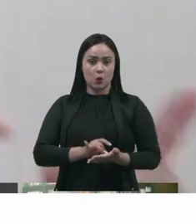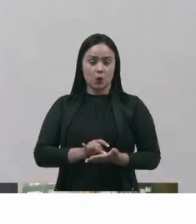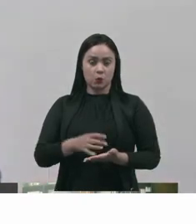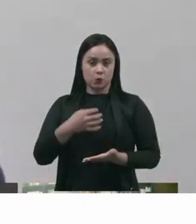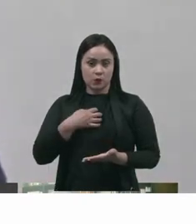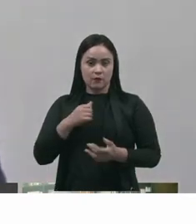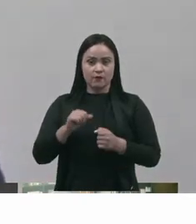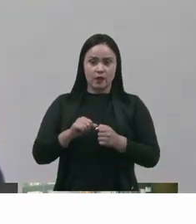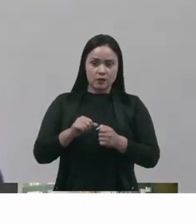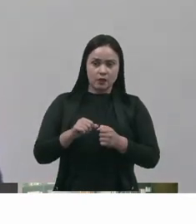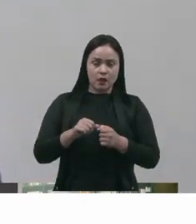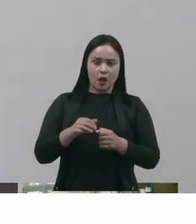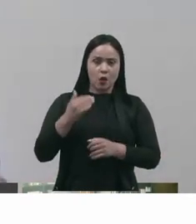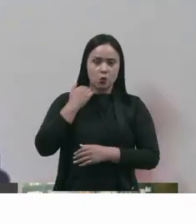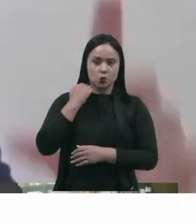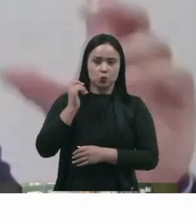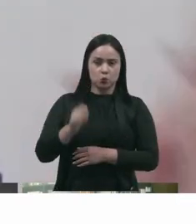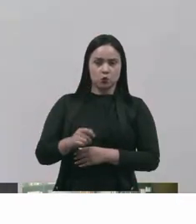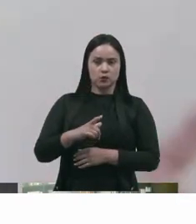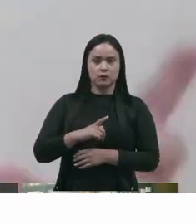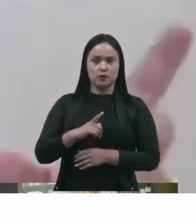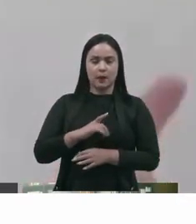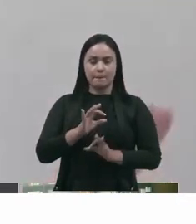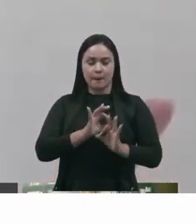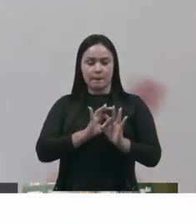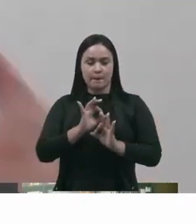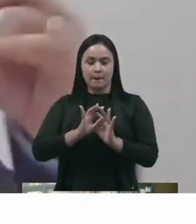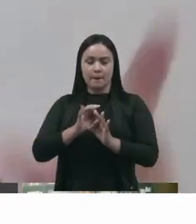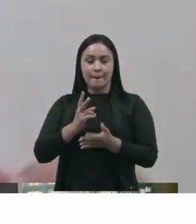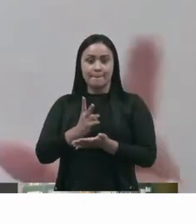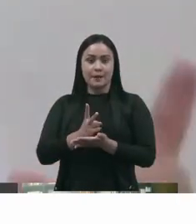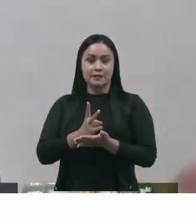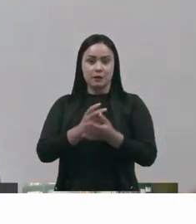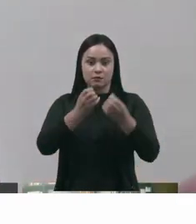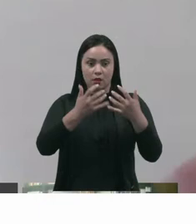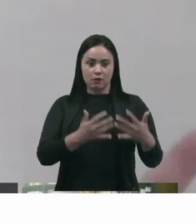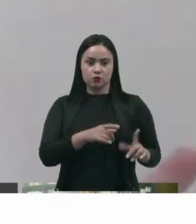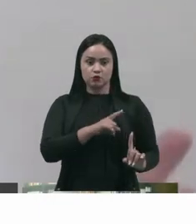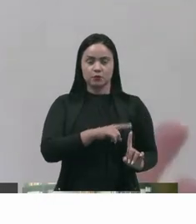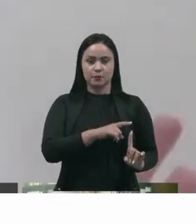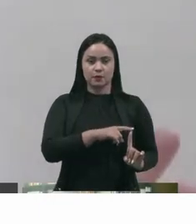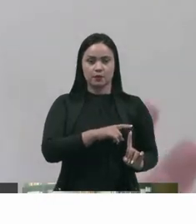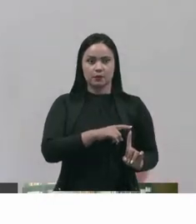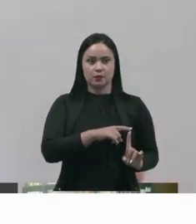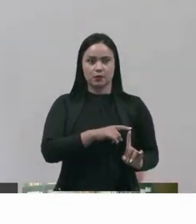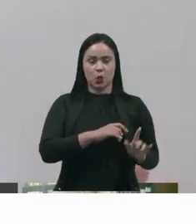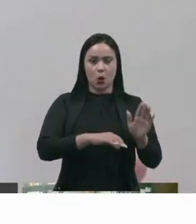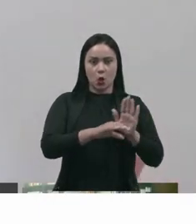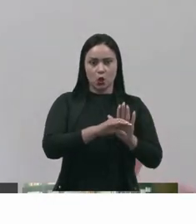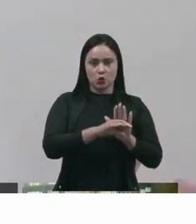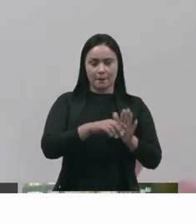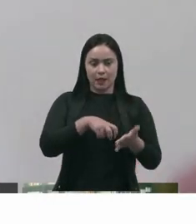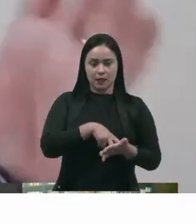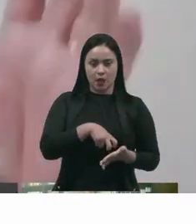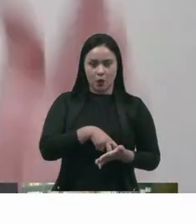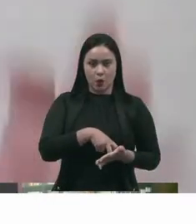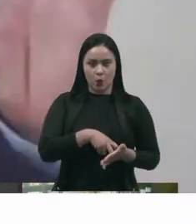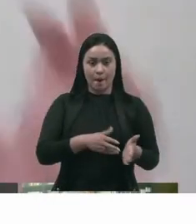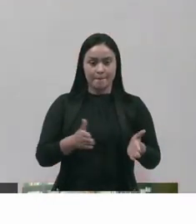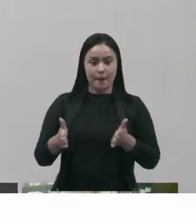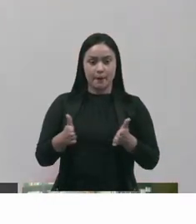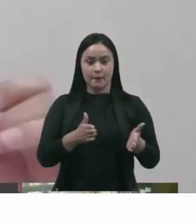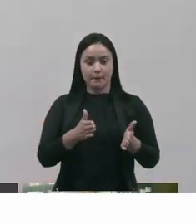ao magistrado se amolde à mesma descrição típica contida no Código Penal, o